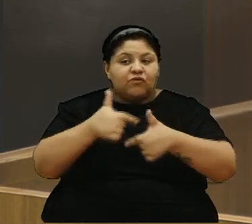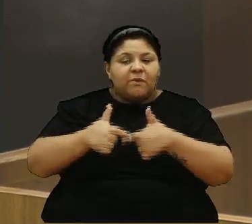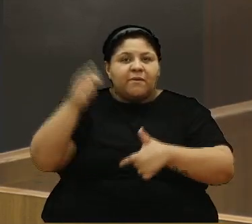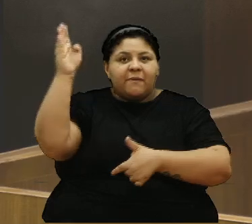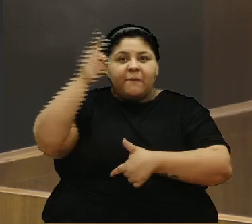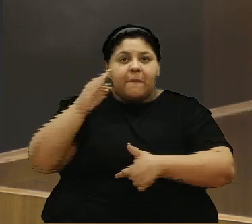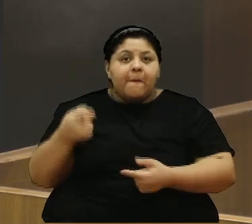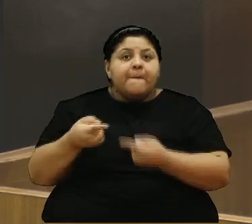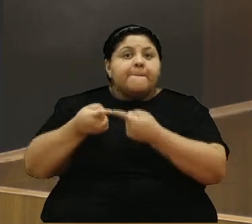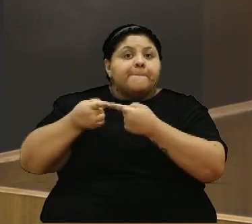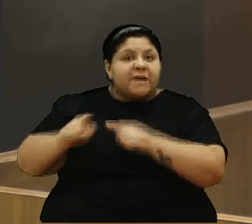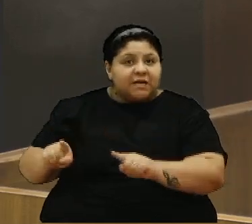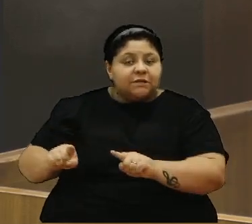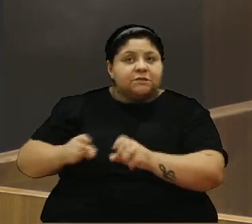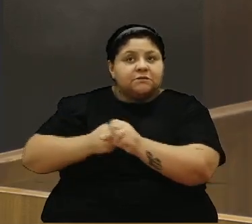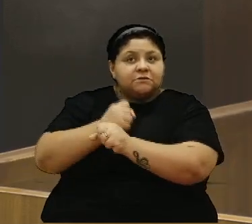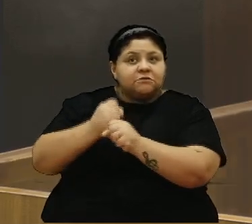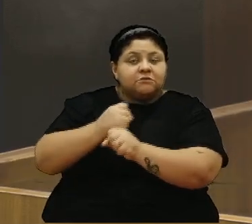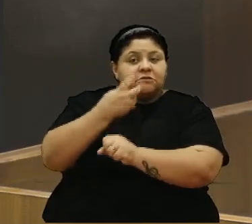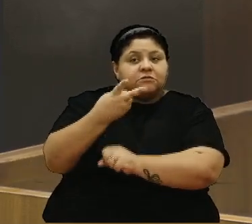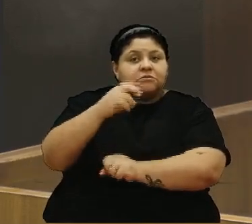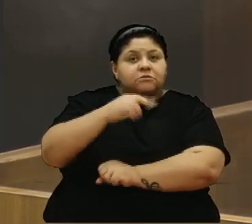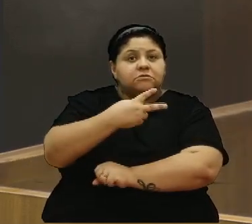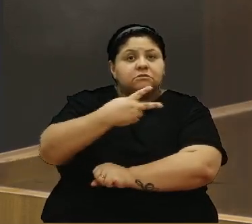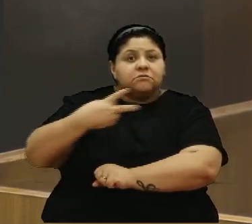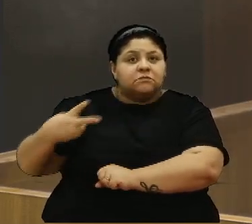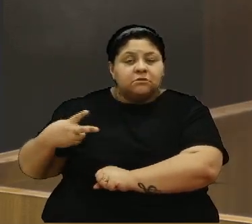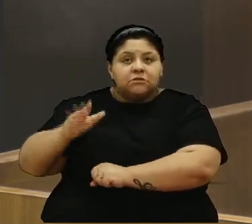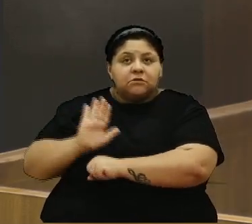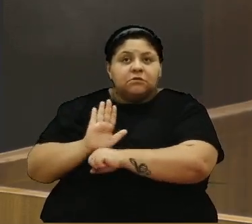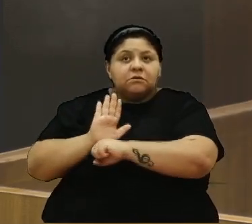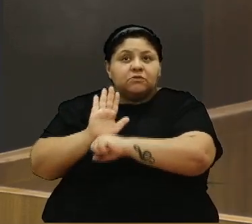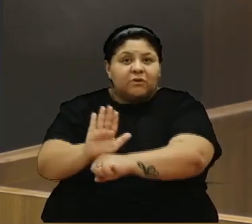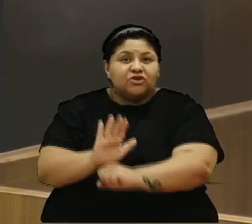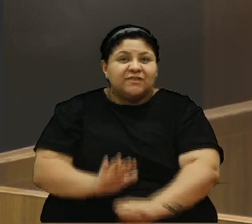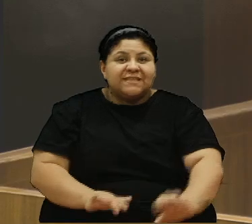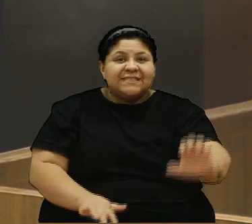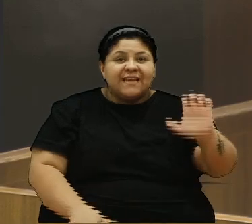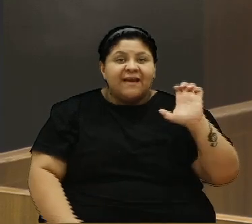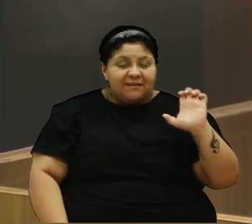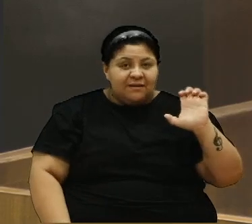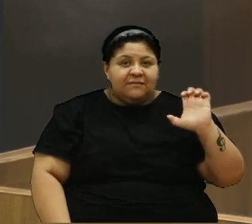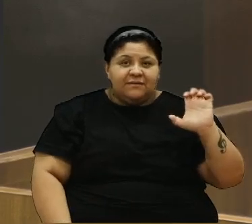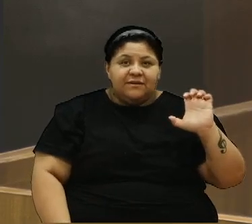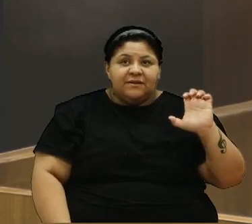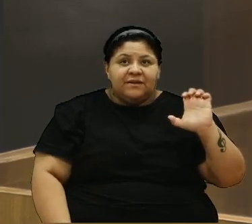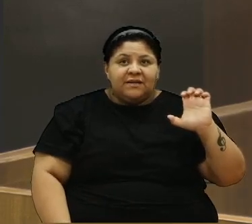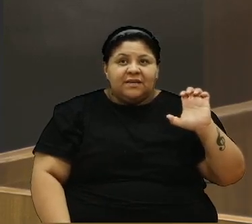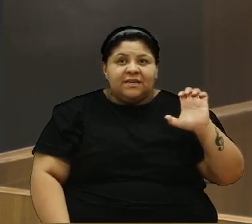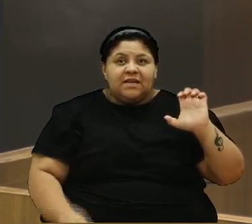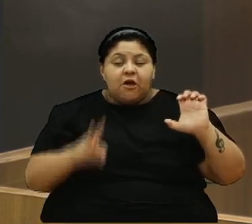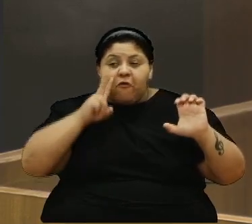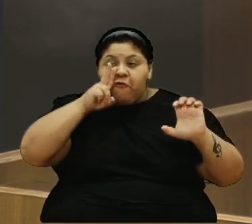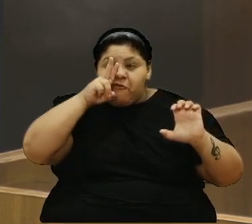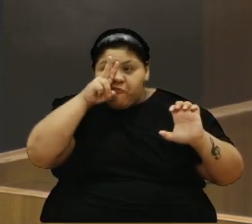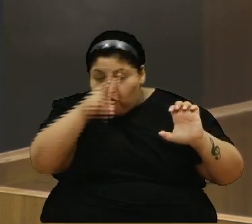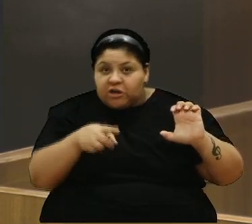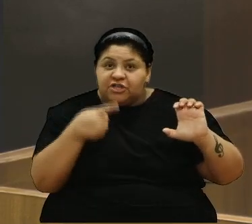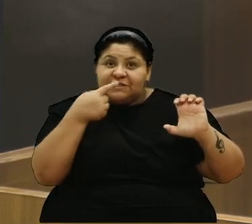No entanto, no ano de 2022, com a ajuda da esquerda e a extrema